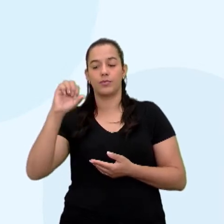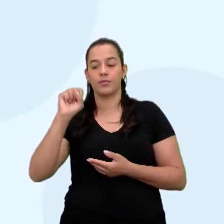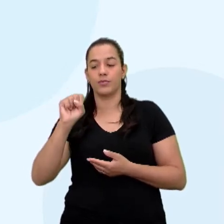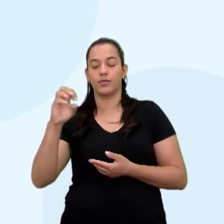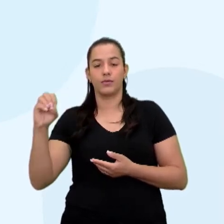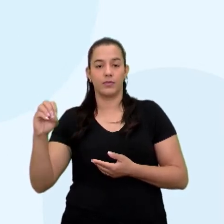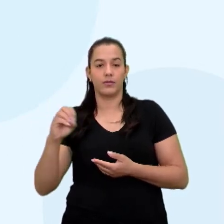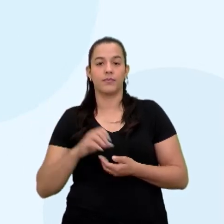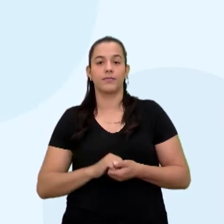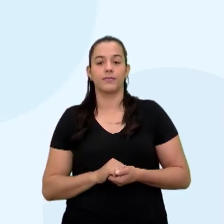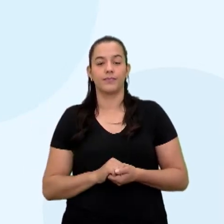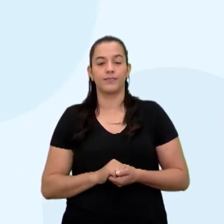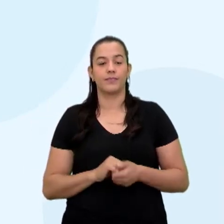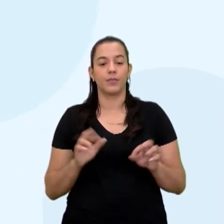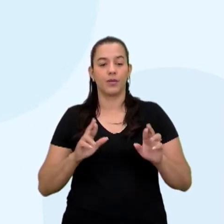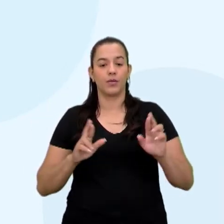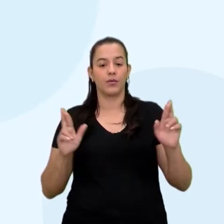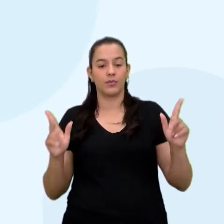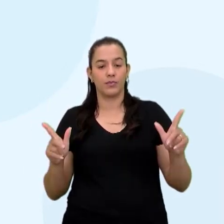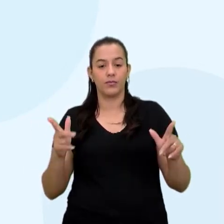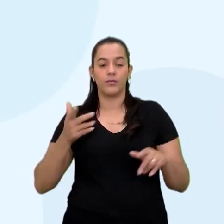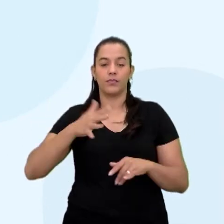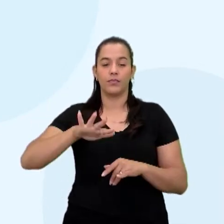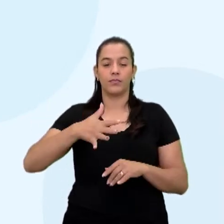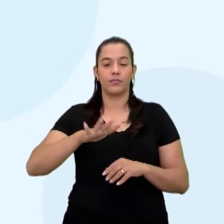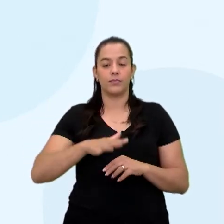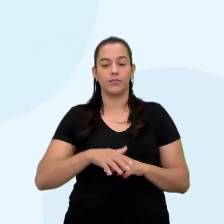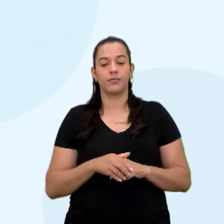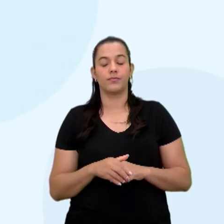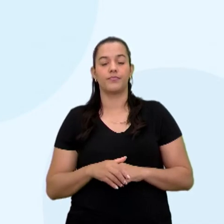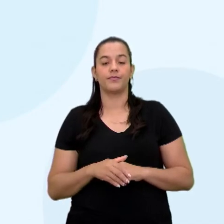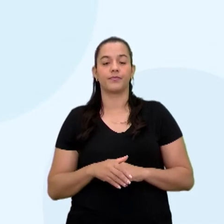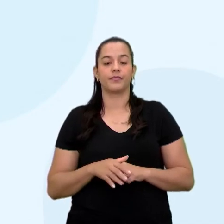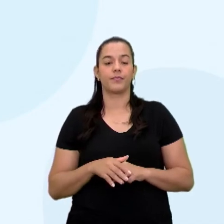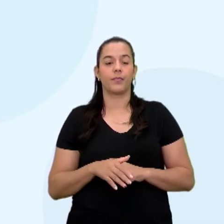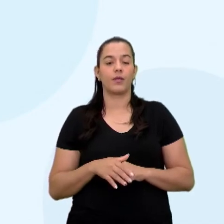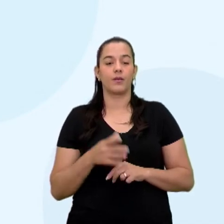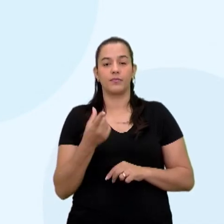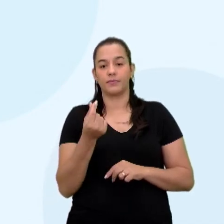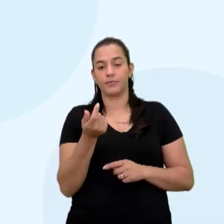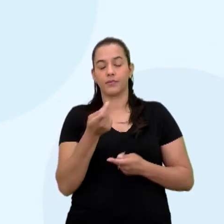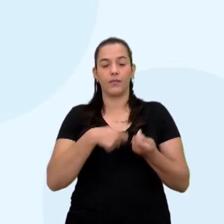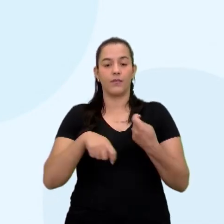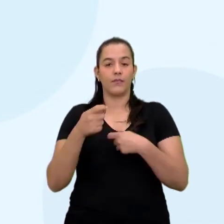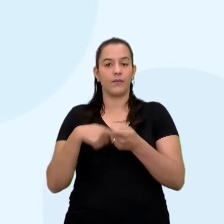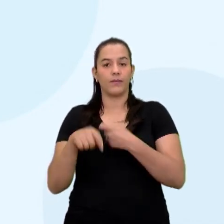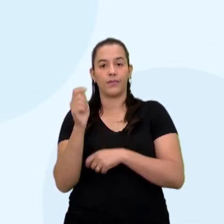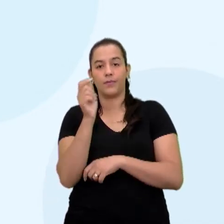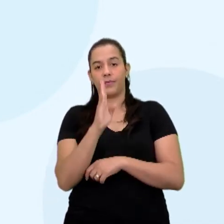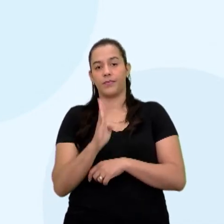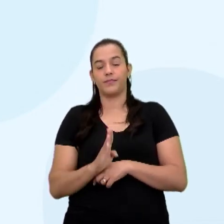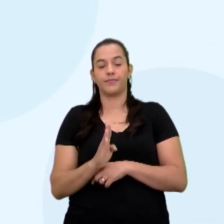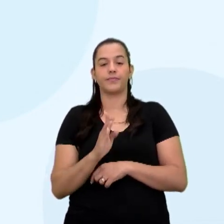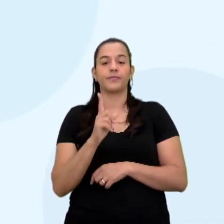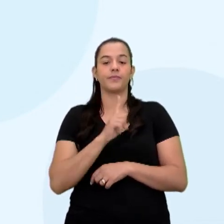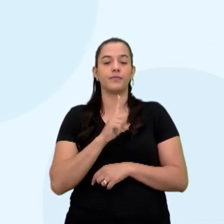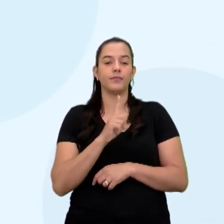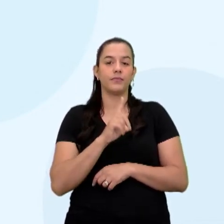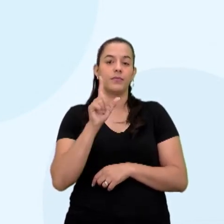1.980 reais. A diferença média de ganhos entre o homem e a mulher no Brasil é de